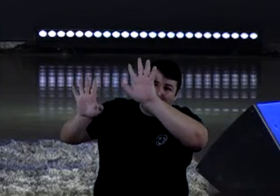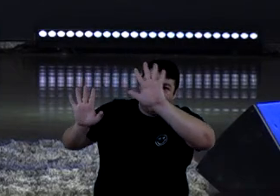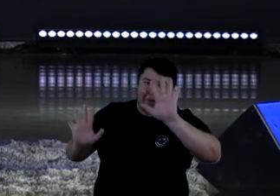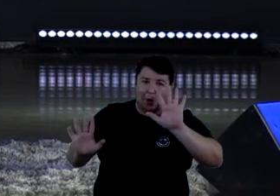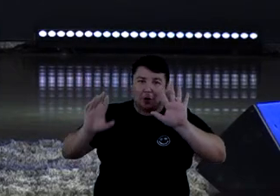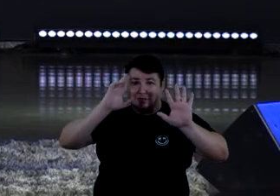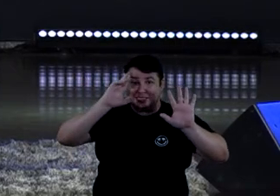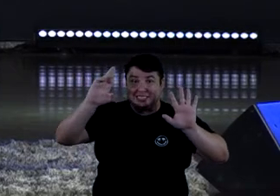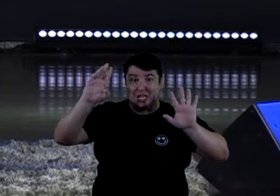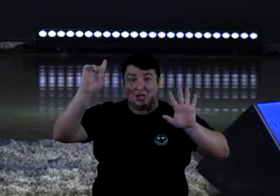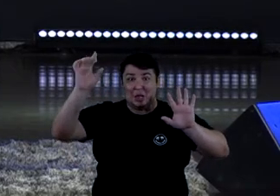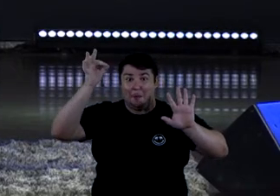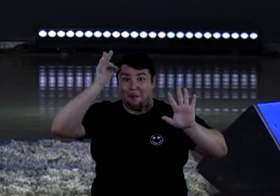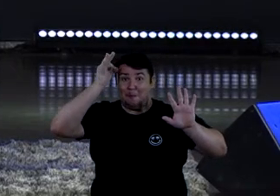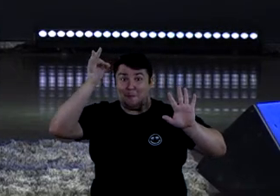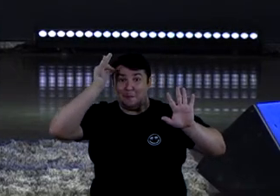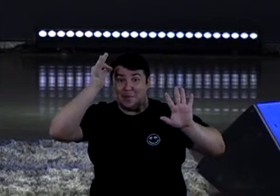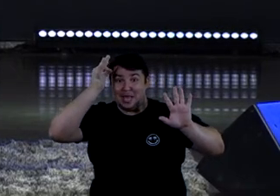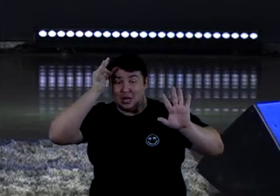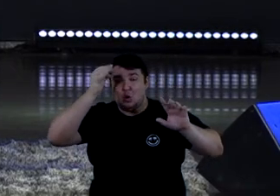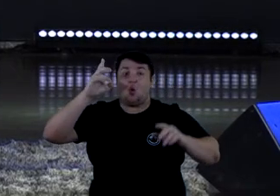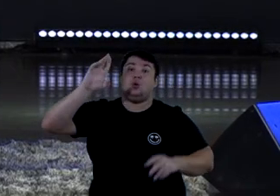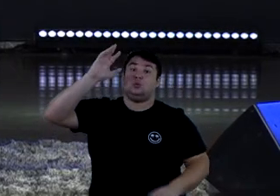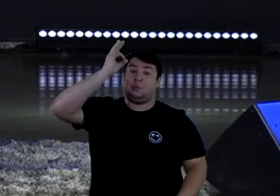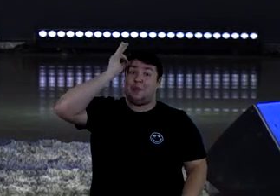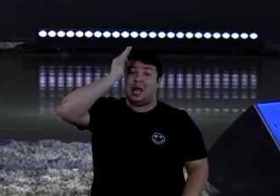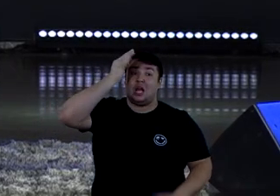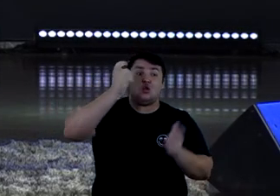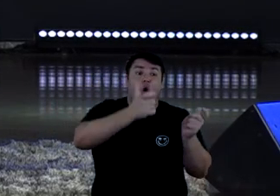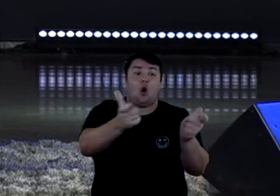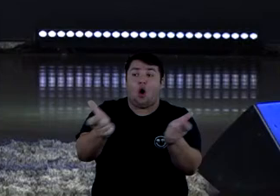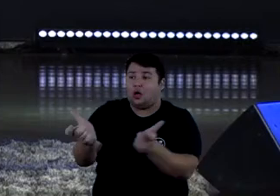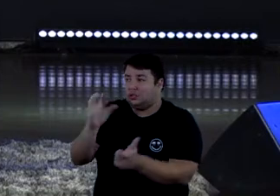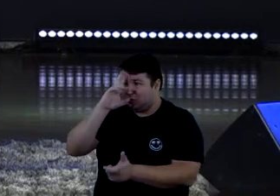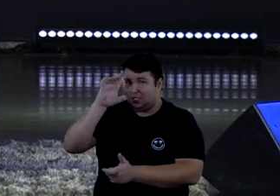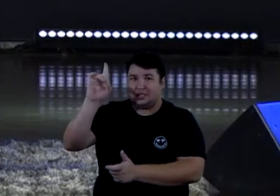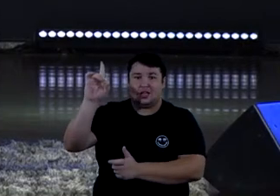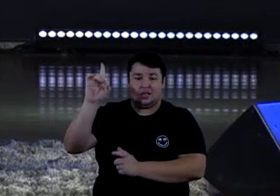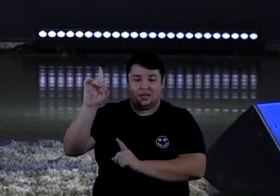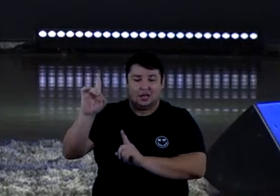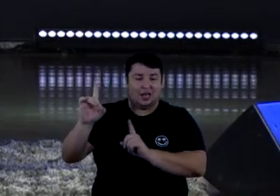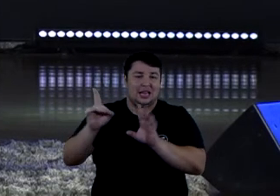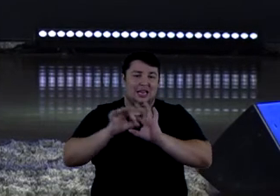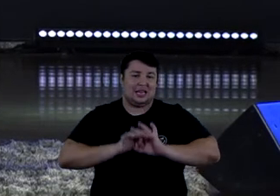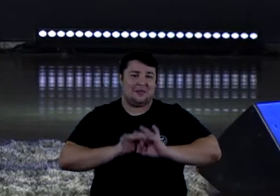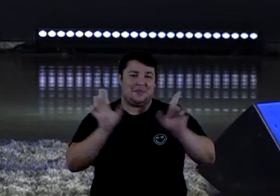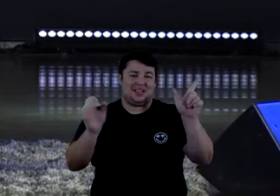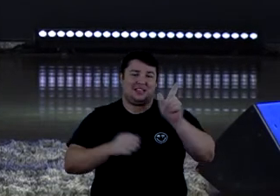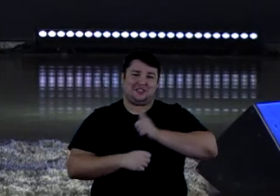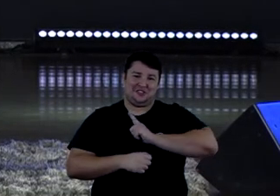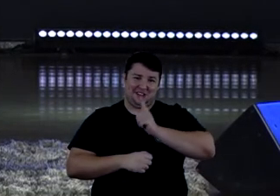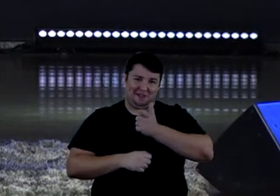é Espírito. E onde está o Espírito do Senhor? Ali há liberdade.